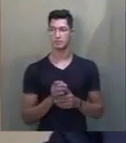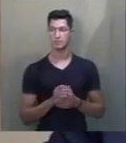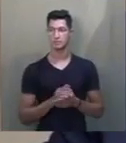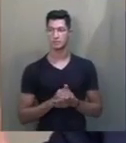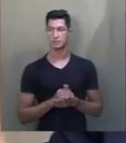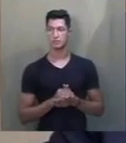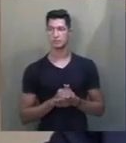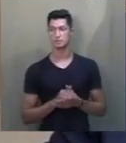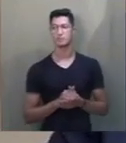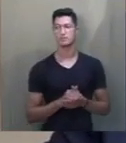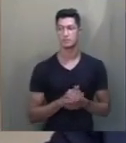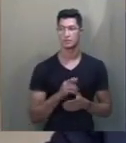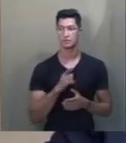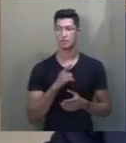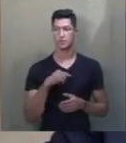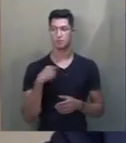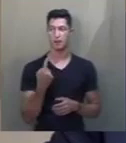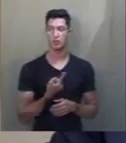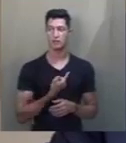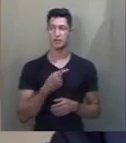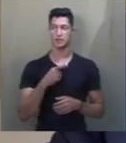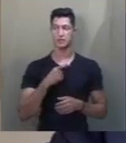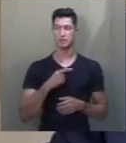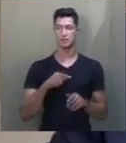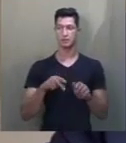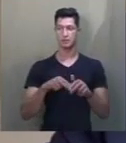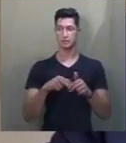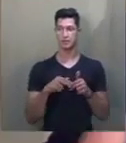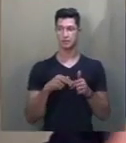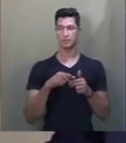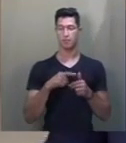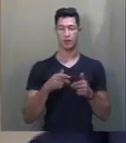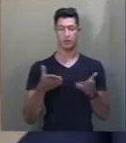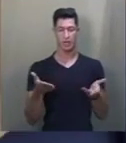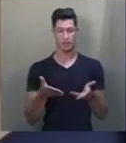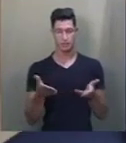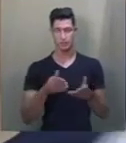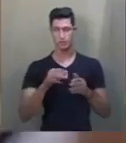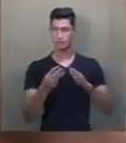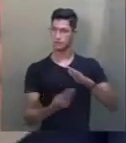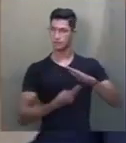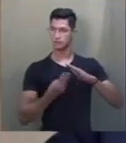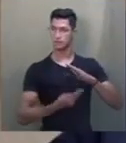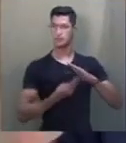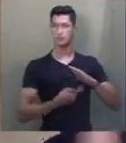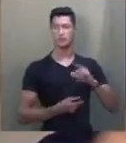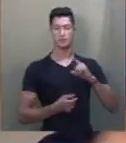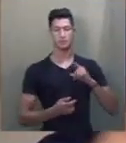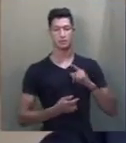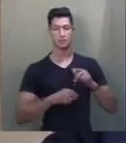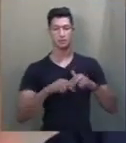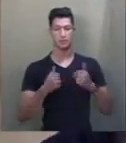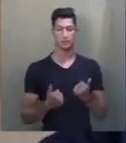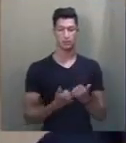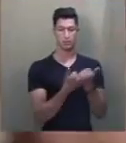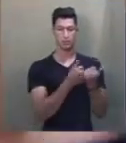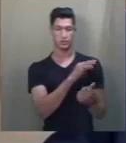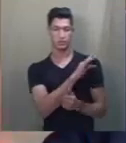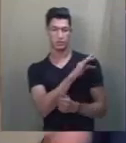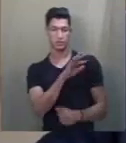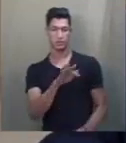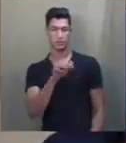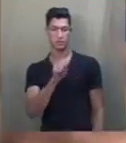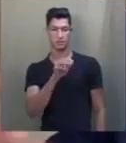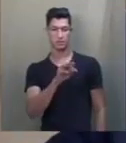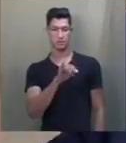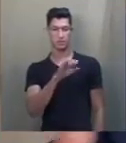autocontrole nada mais é do que exatamente contratar pessoas, agentes terceirizados, para dar todo o suporte técnico, fático, produção